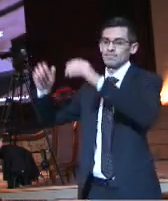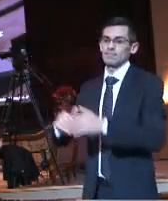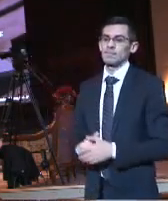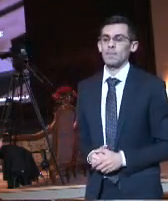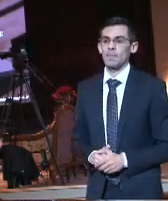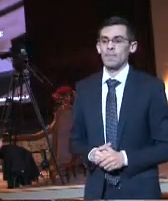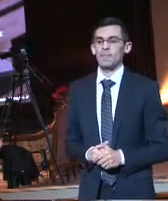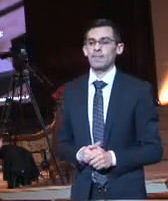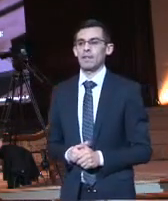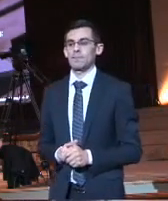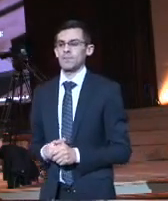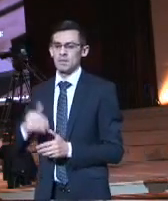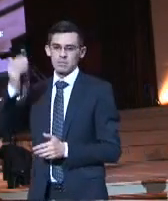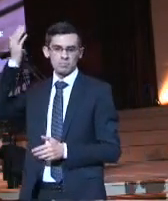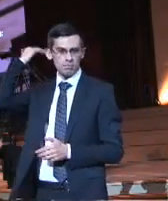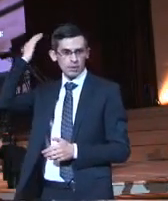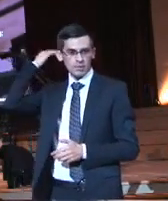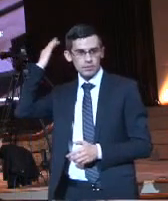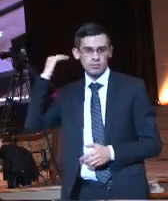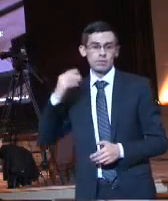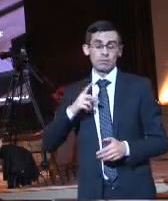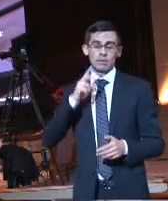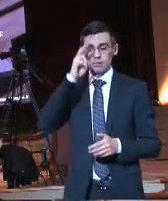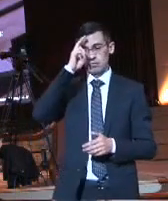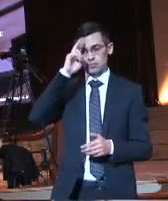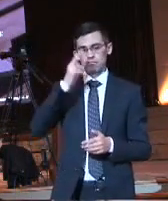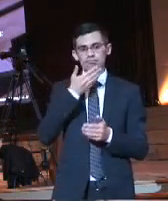Final do século XIX, essa é uma história verdadeira.